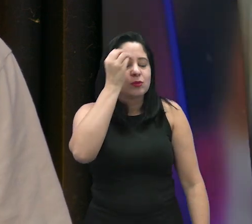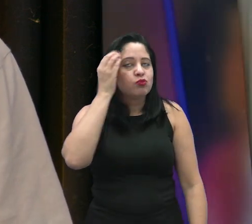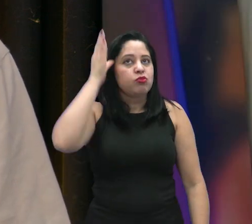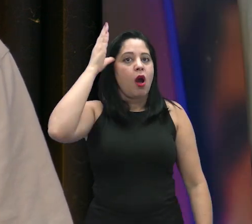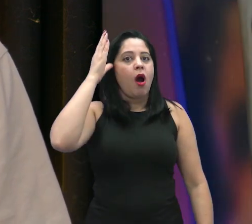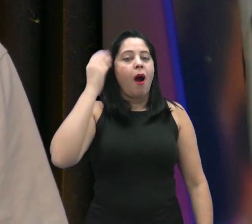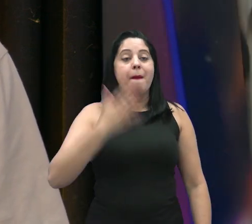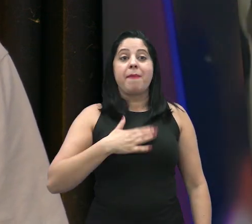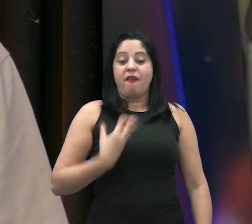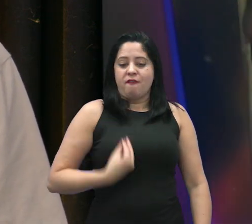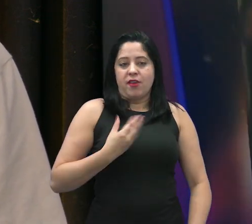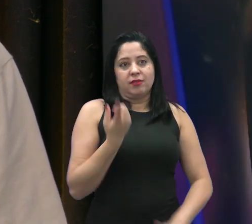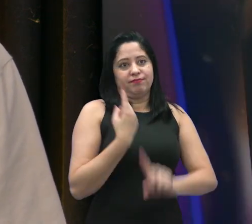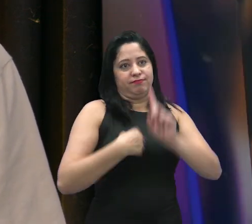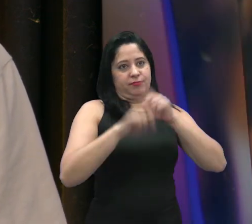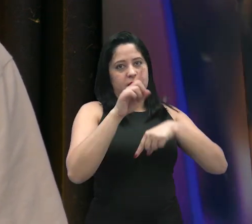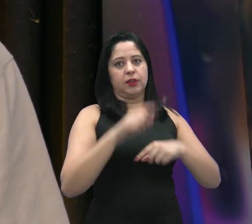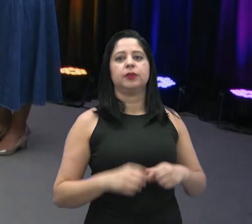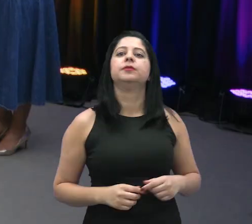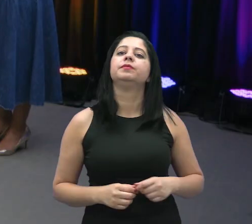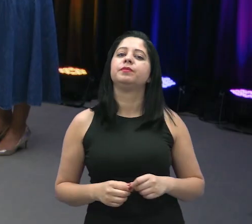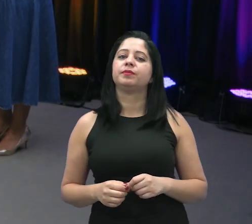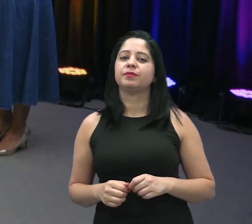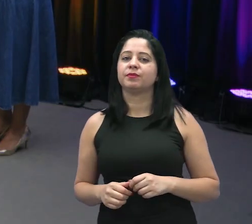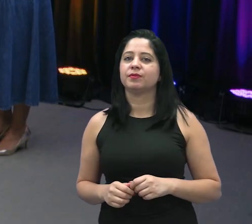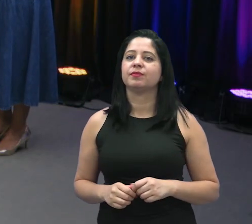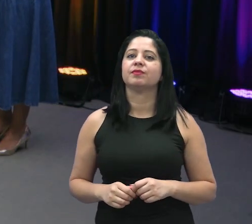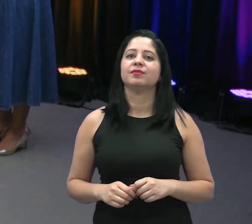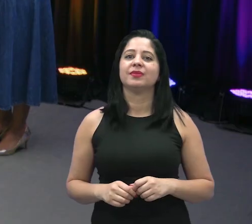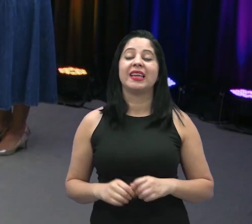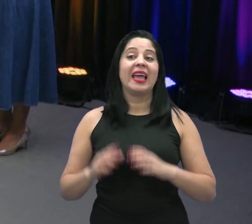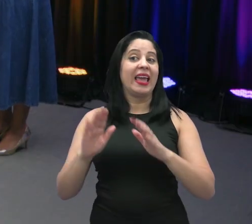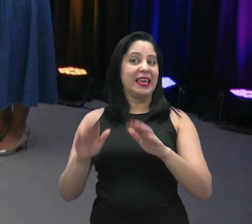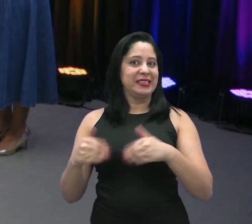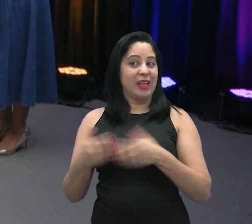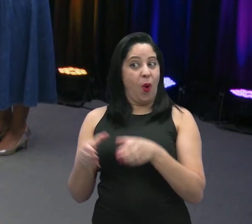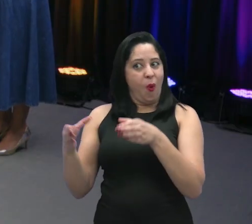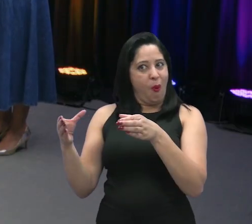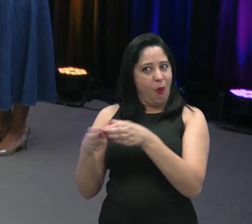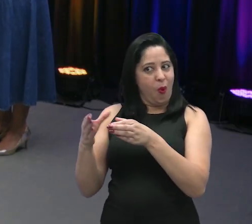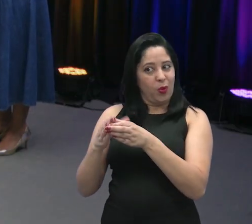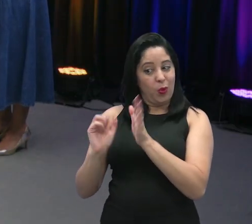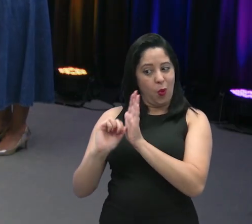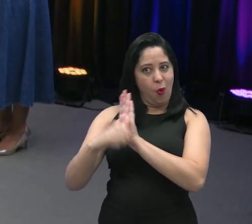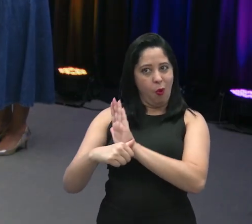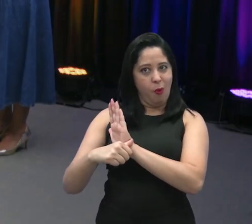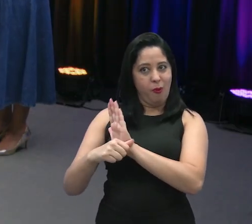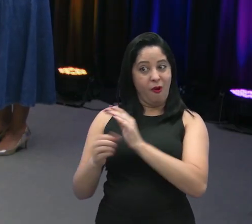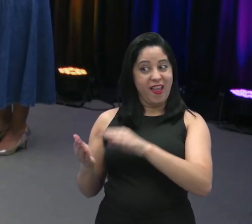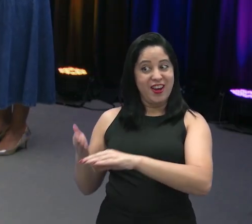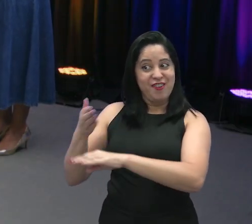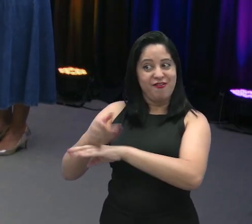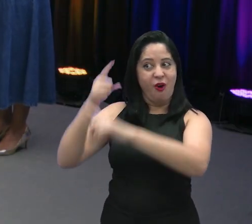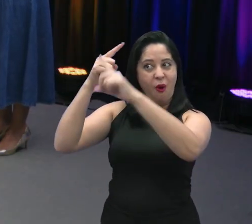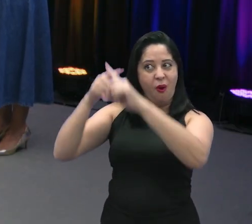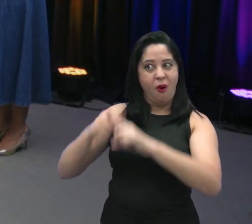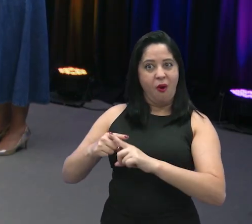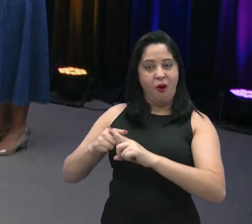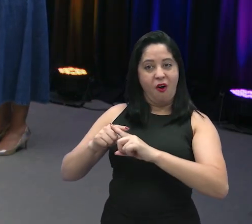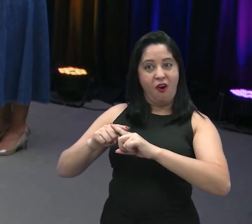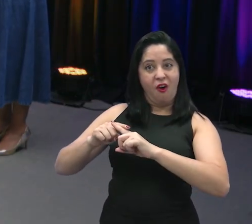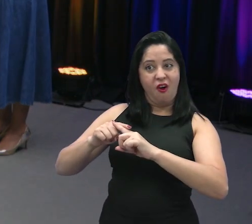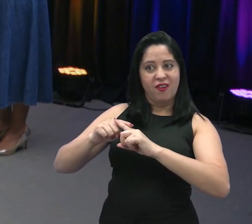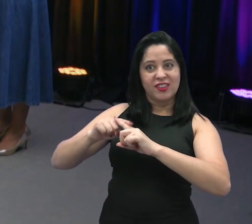muito, muito grande para a minha vida. E como foi acompanhar essa turma no maior festival de dança do mundo e